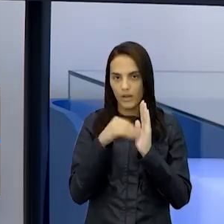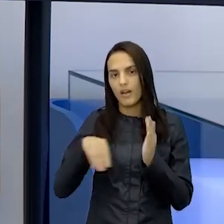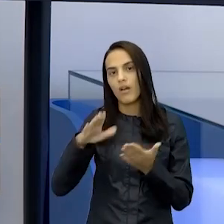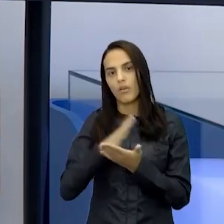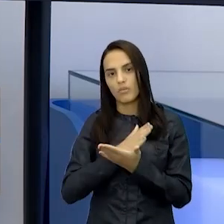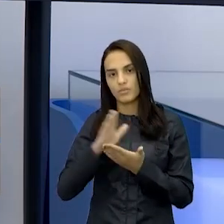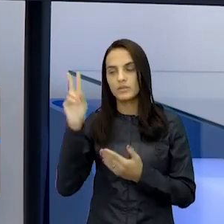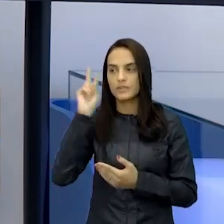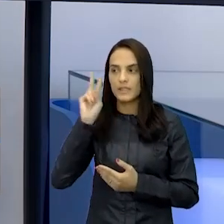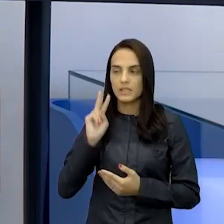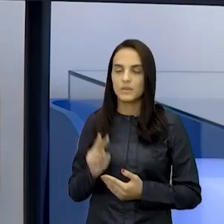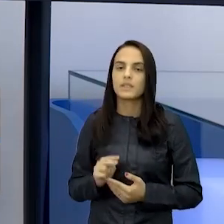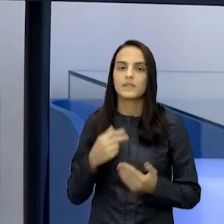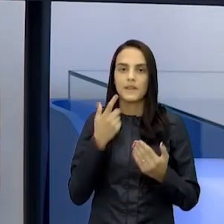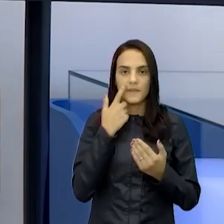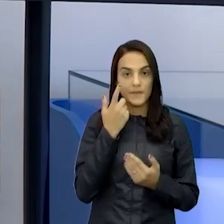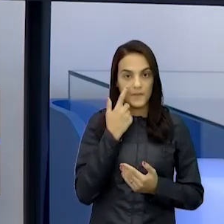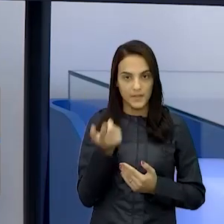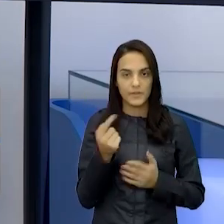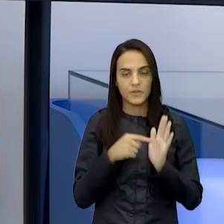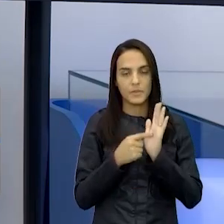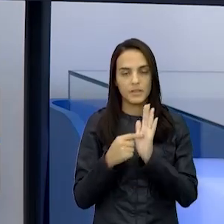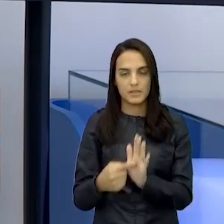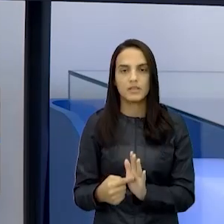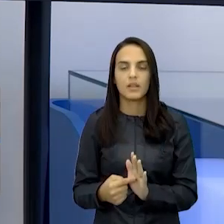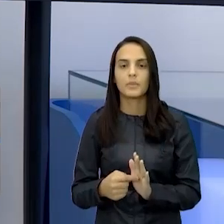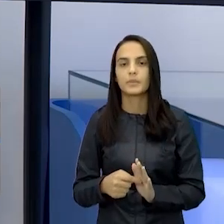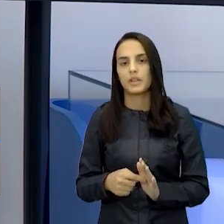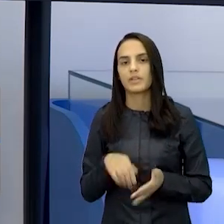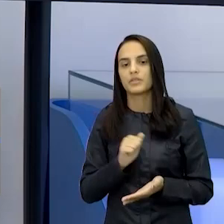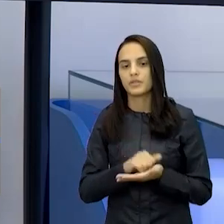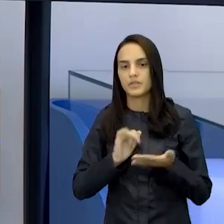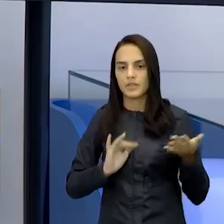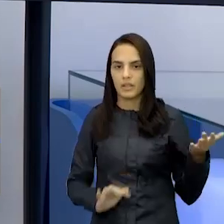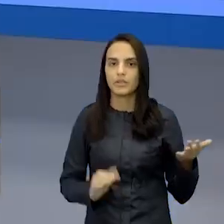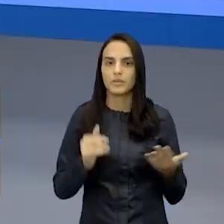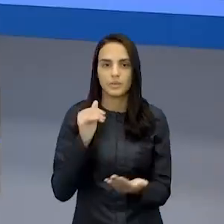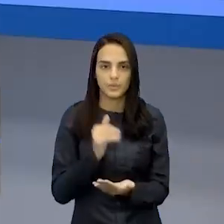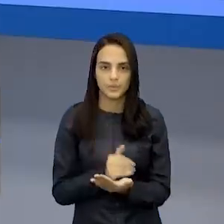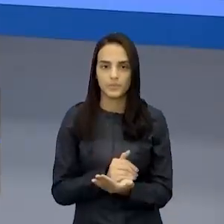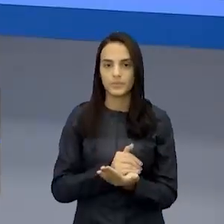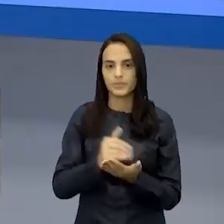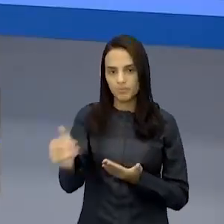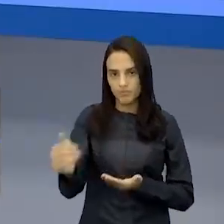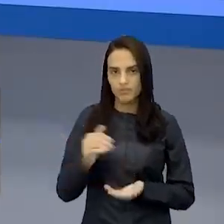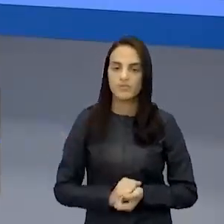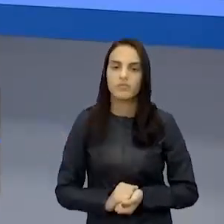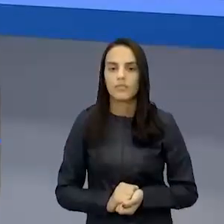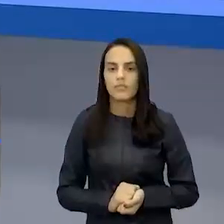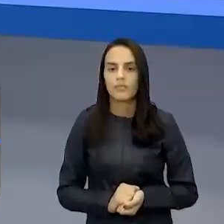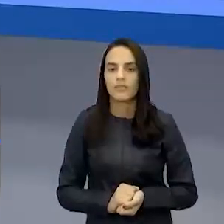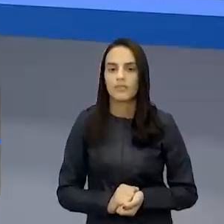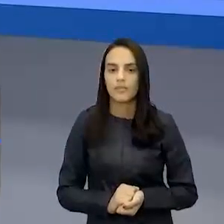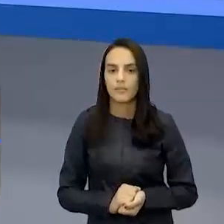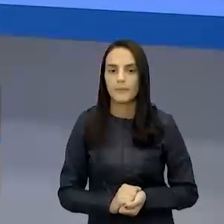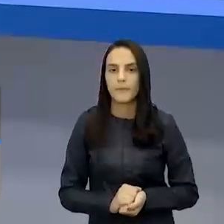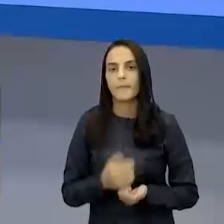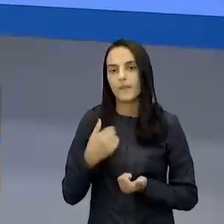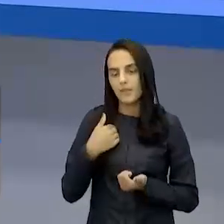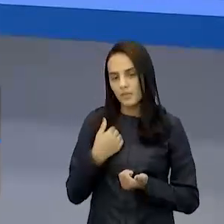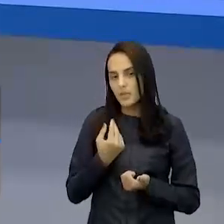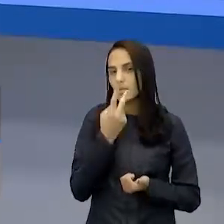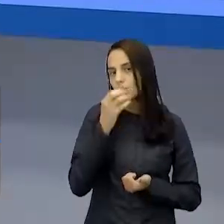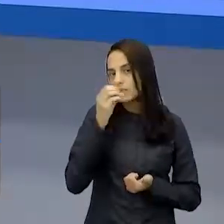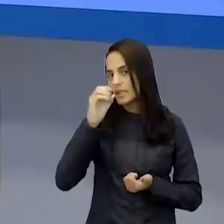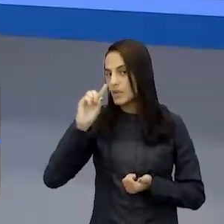e vocês vão simular. Então a gente vai apresentar um simulador para esta atividade da introdução. Então eles vão pegar um simulador e vão colocar, eu vou financiar